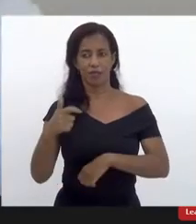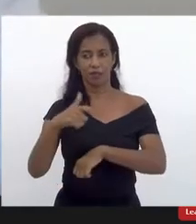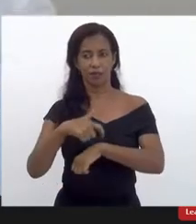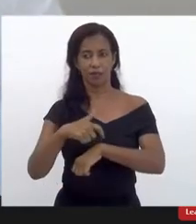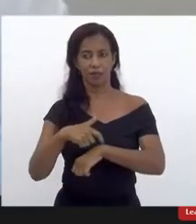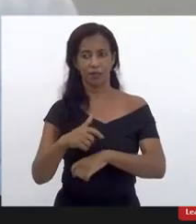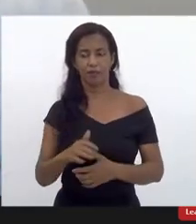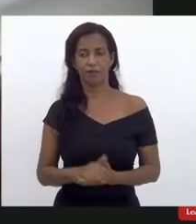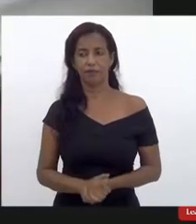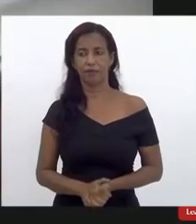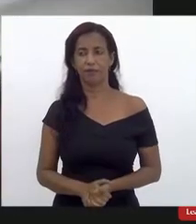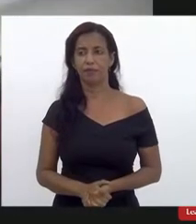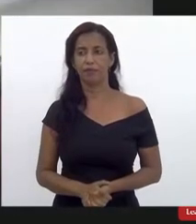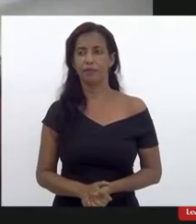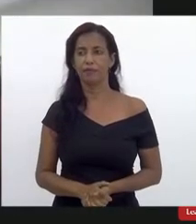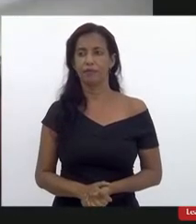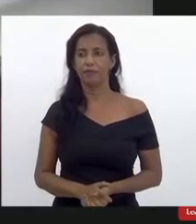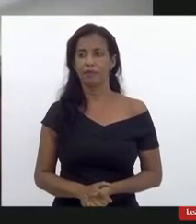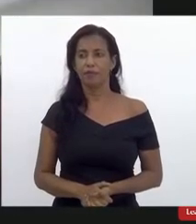momento.